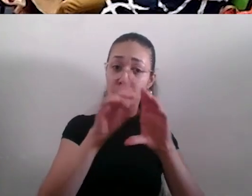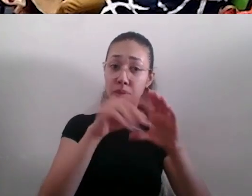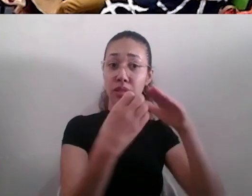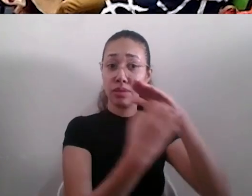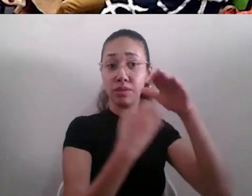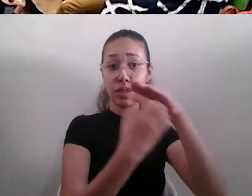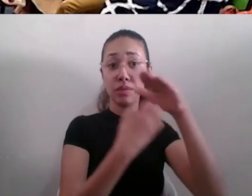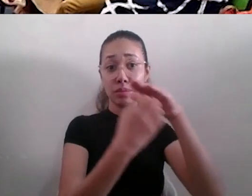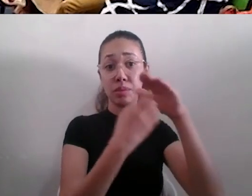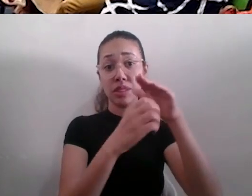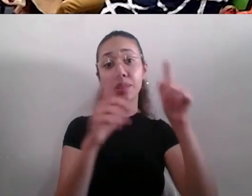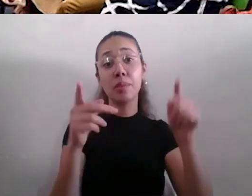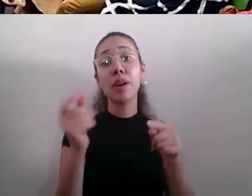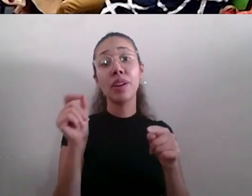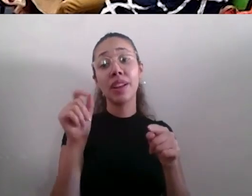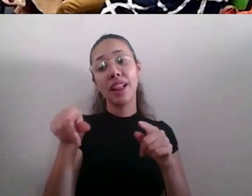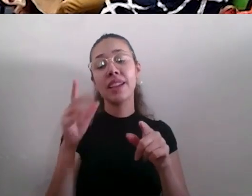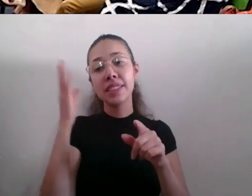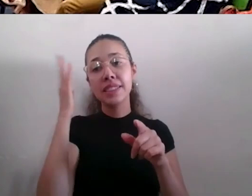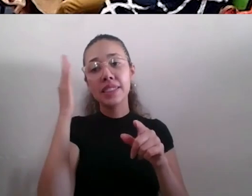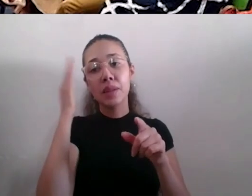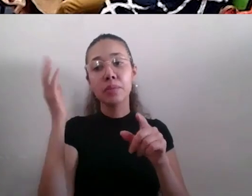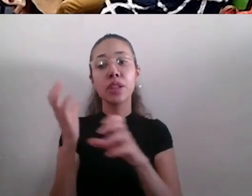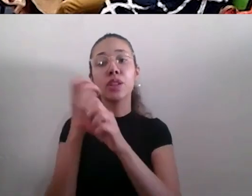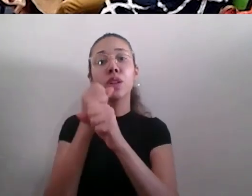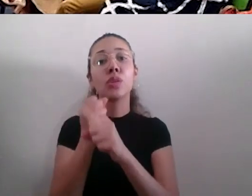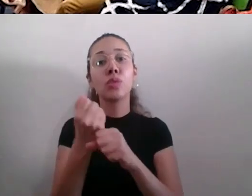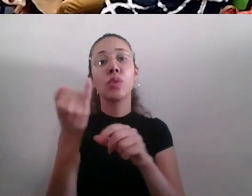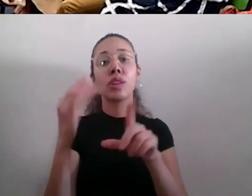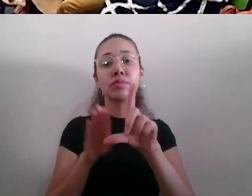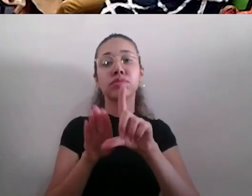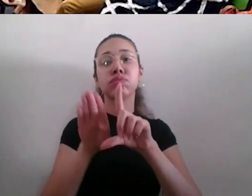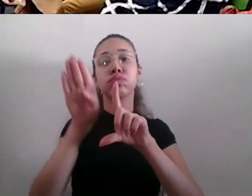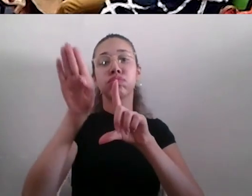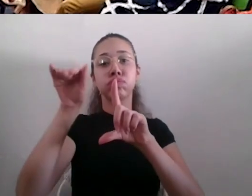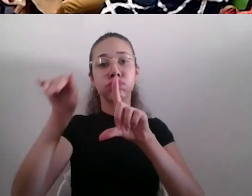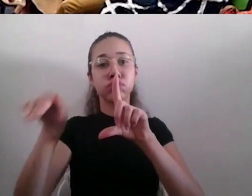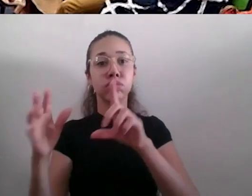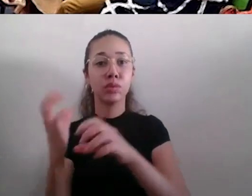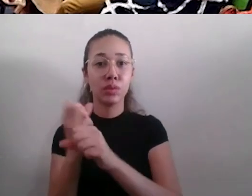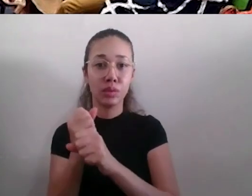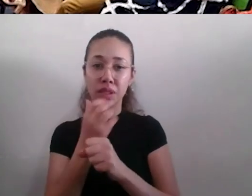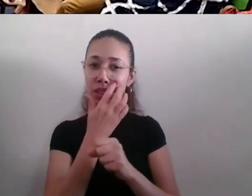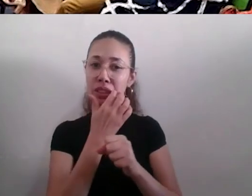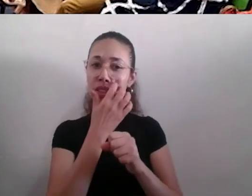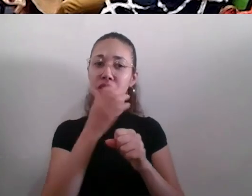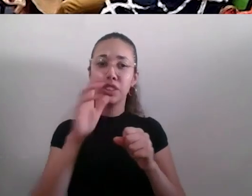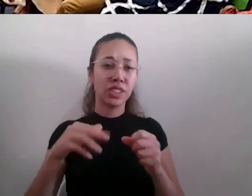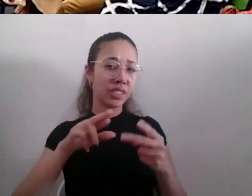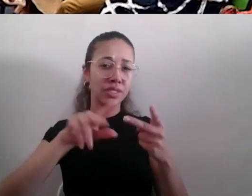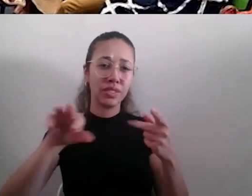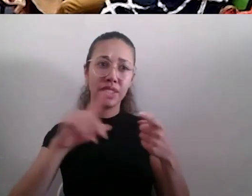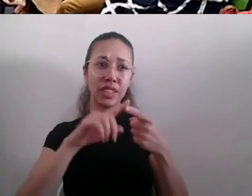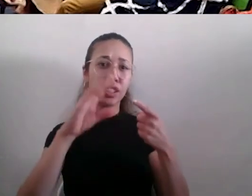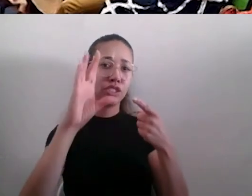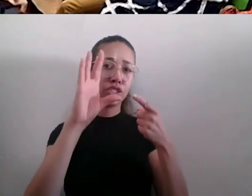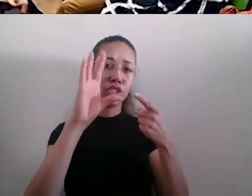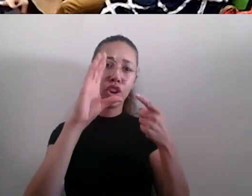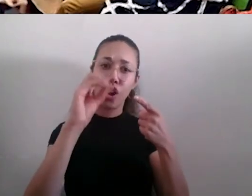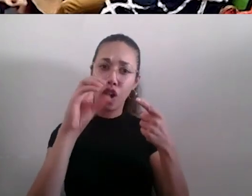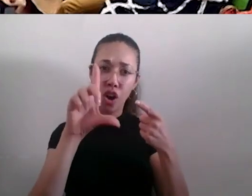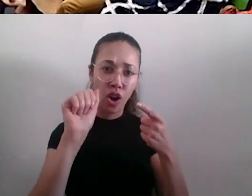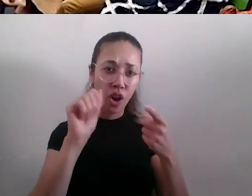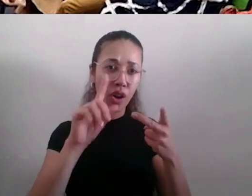empresa de dados. Então, a gente já produziu para eles a gente fez o Collor versus Collor para eles, a gente fez o República das Milícias, a gente já fez